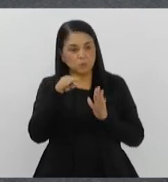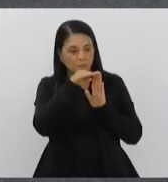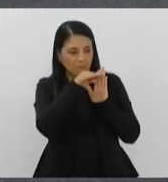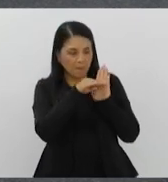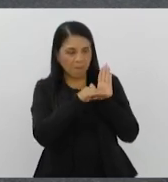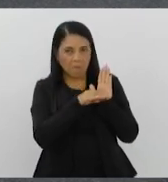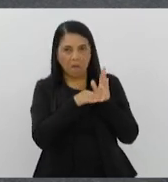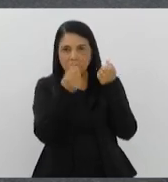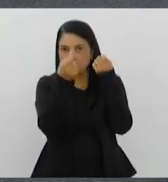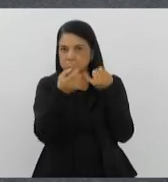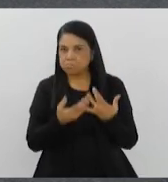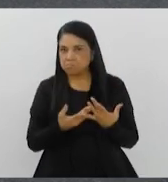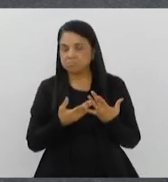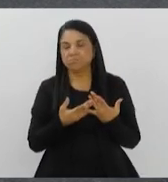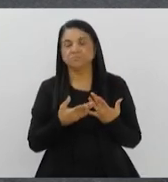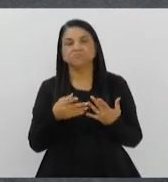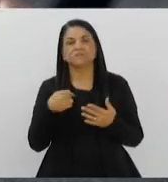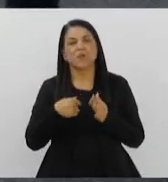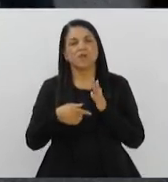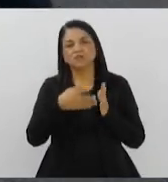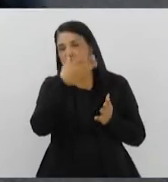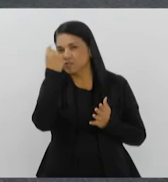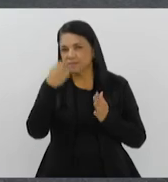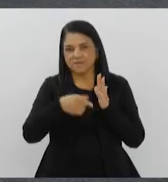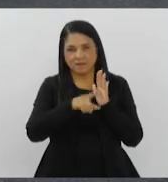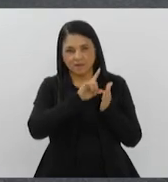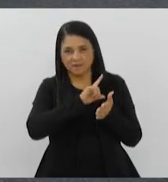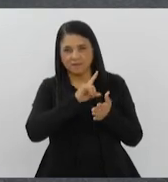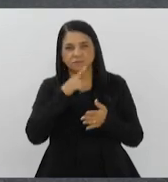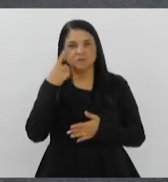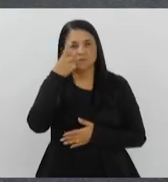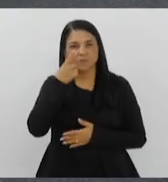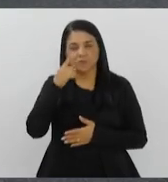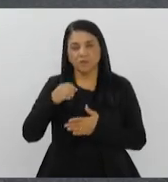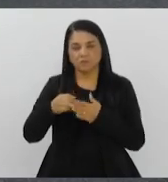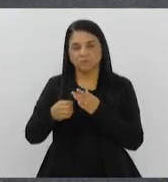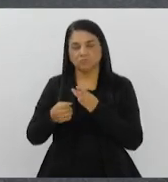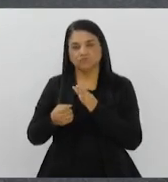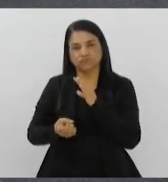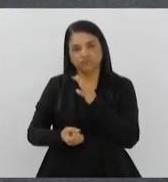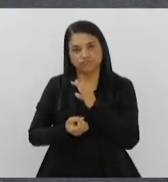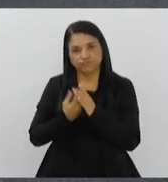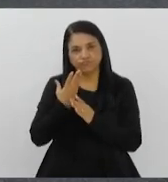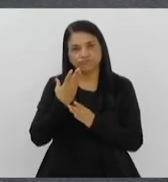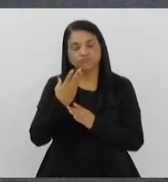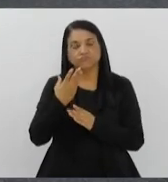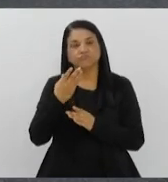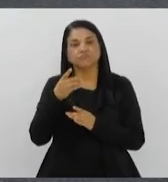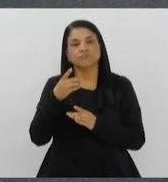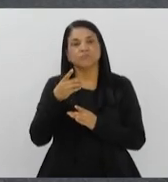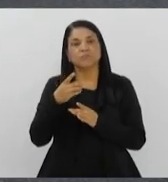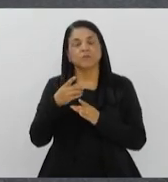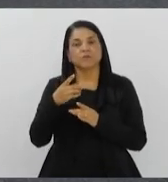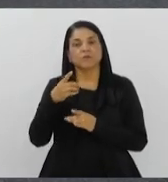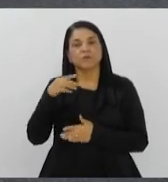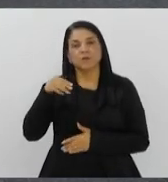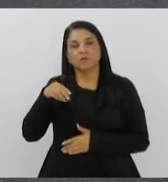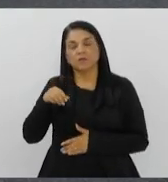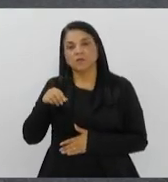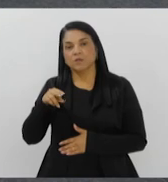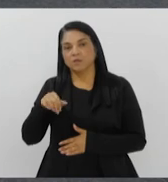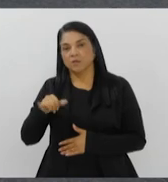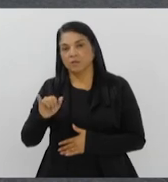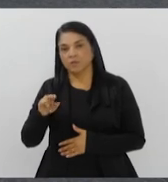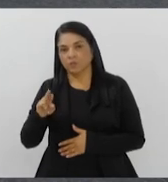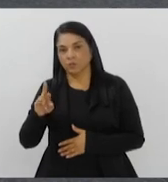que eu esqueci, na anterior, do deputado Yuri, da criação da Escola Técnica de Agroecologia em Mesquita, eu